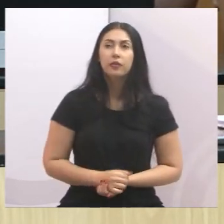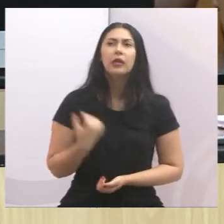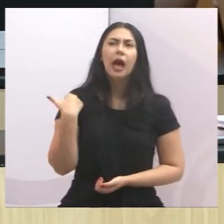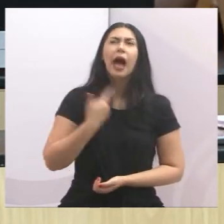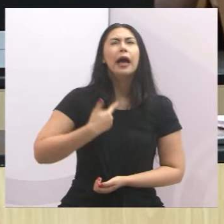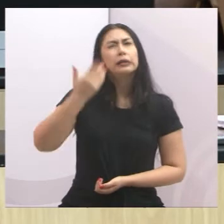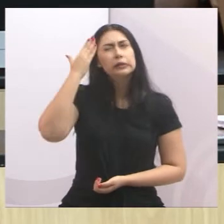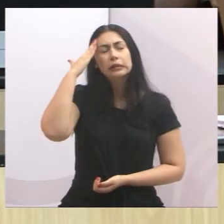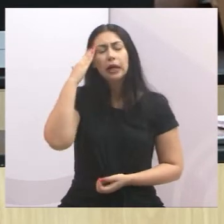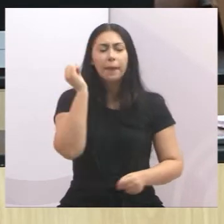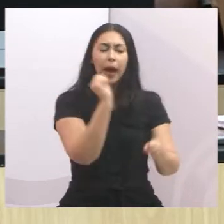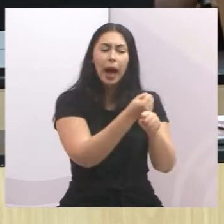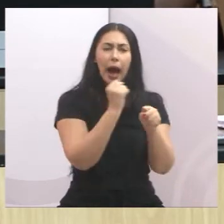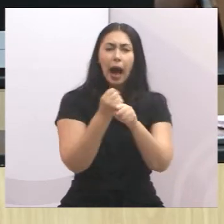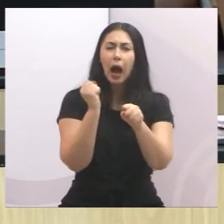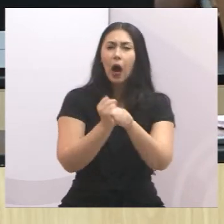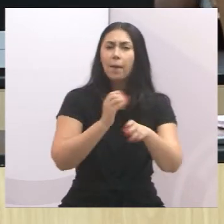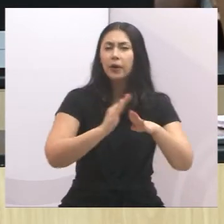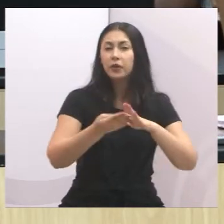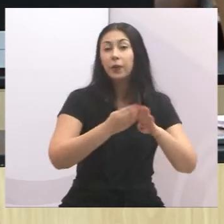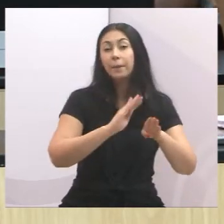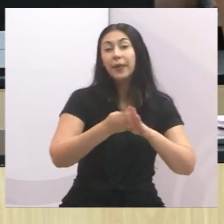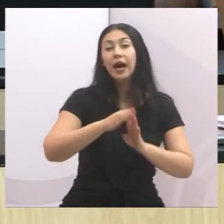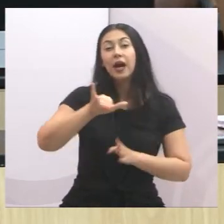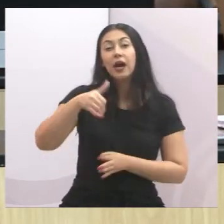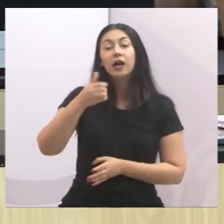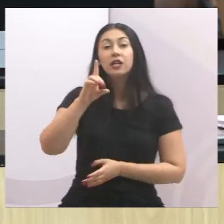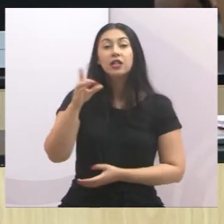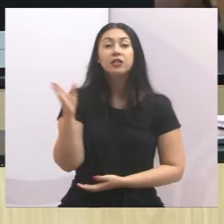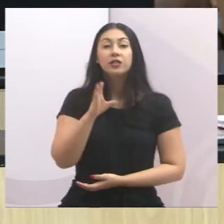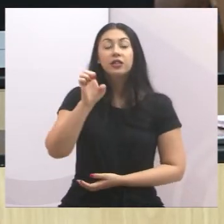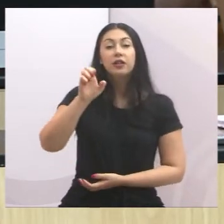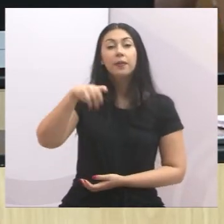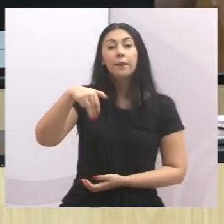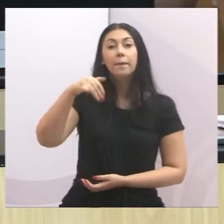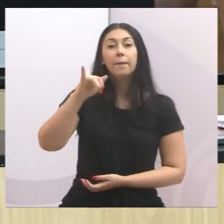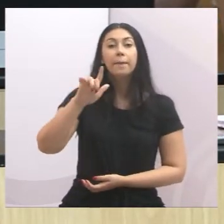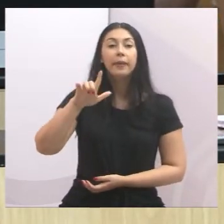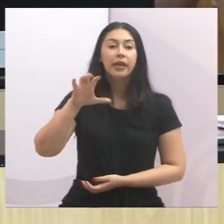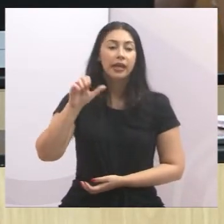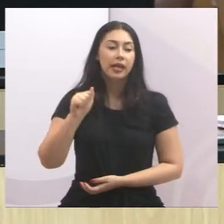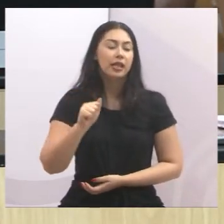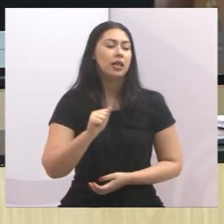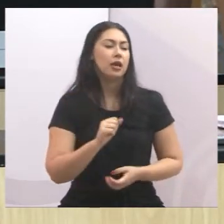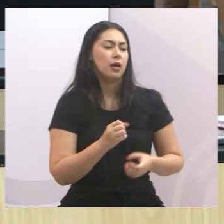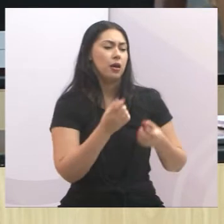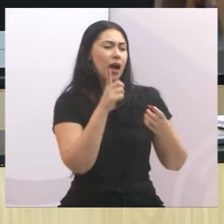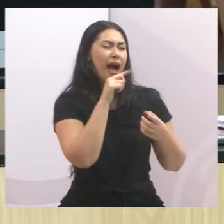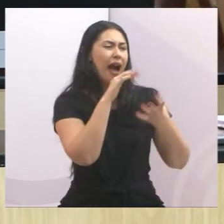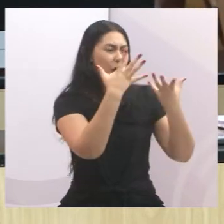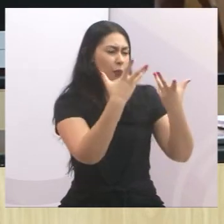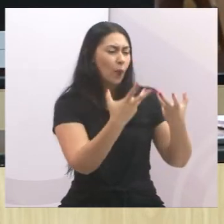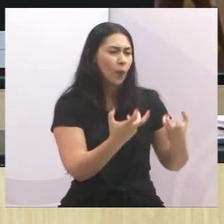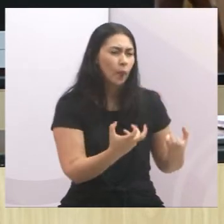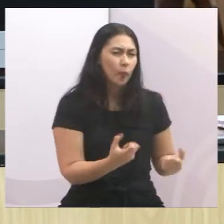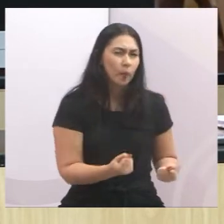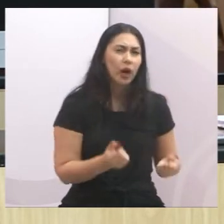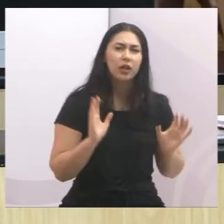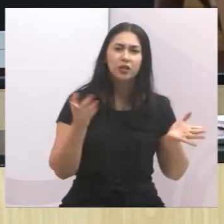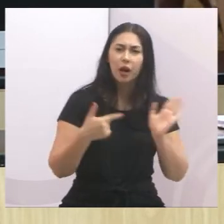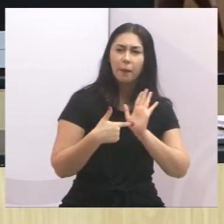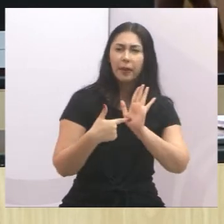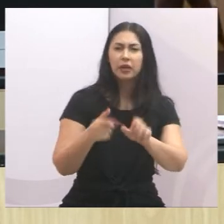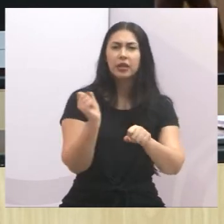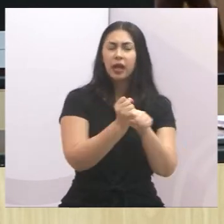de drenagem do Jardim Emília foi finalizada conforme a apresentação da Comissão de Acompanhamento da obra em 19 de novembro